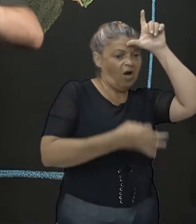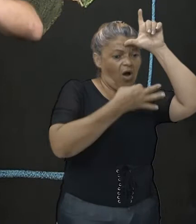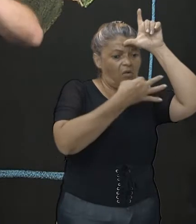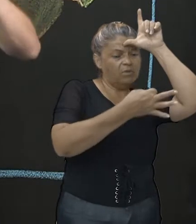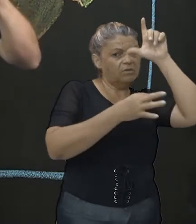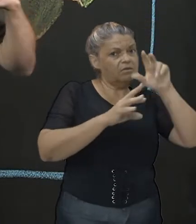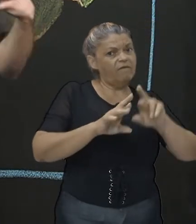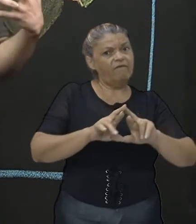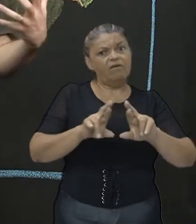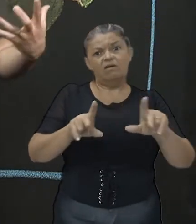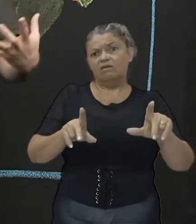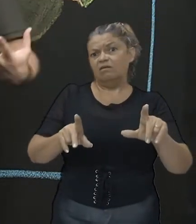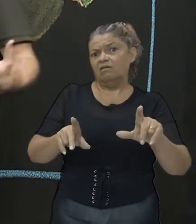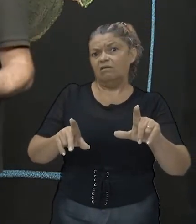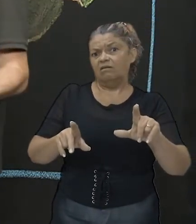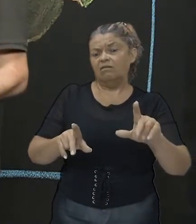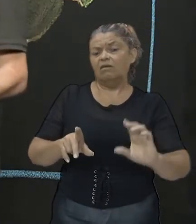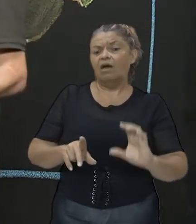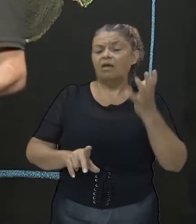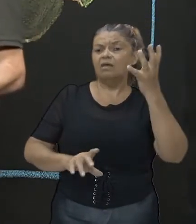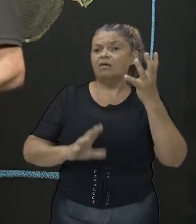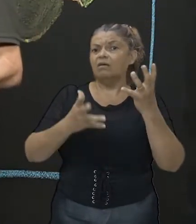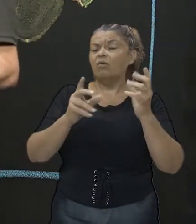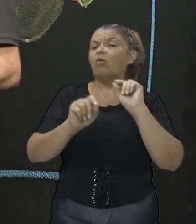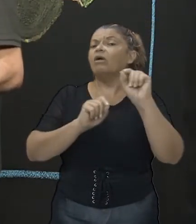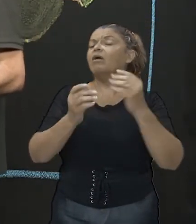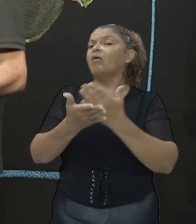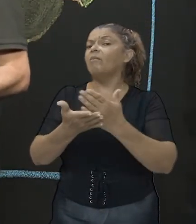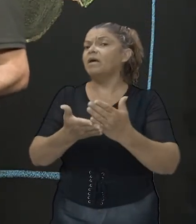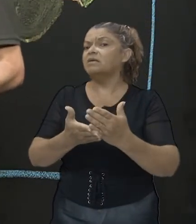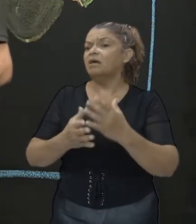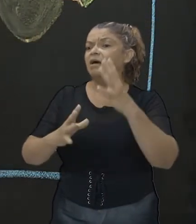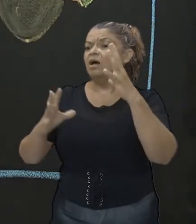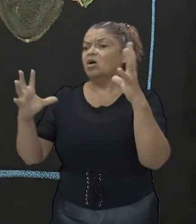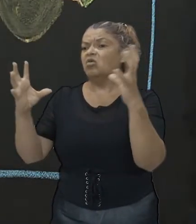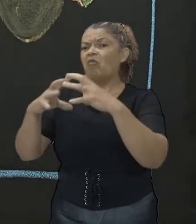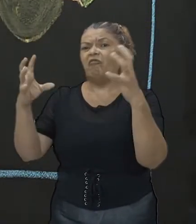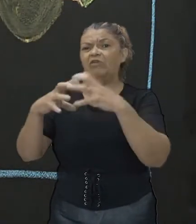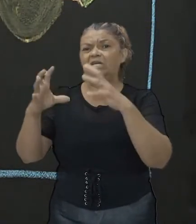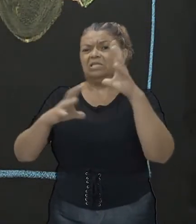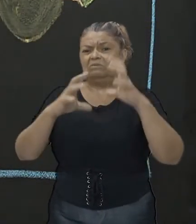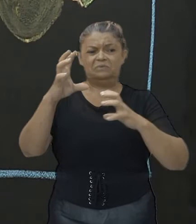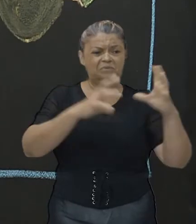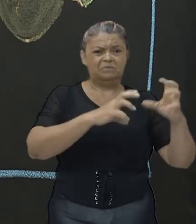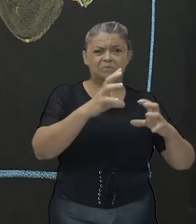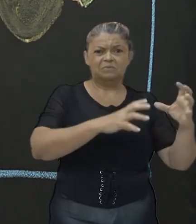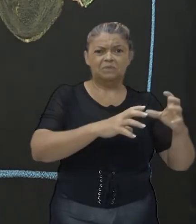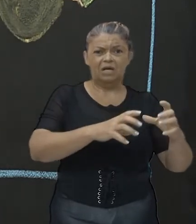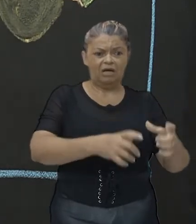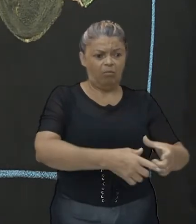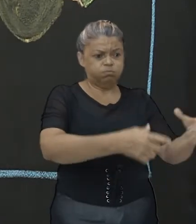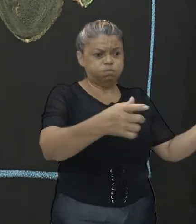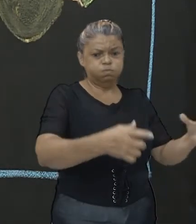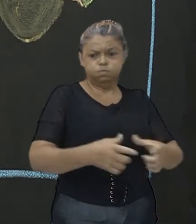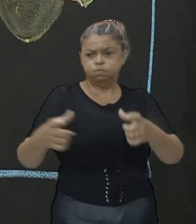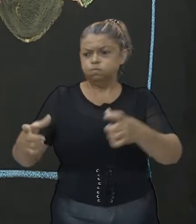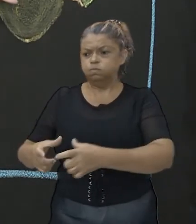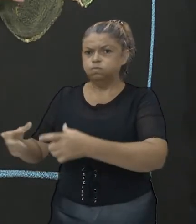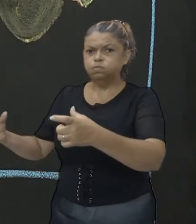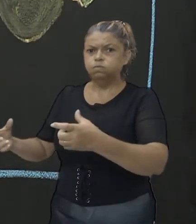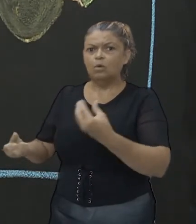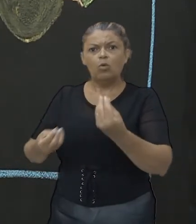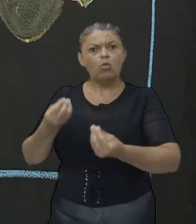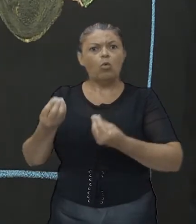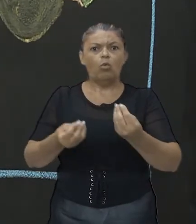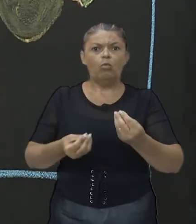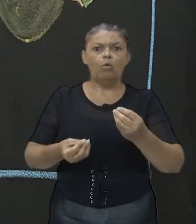indicadores sociais, no geral do continente asiático, vão ter então esse grande crescimento demográfico. Assim como